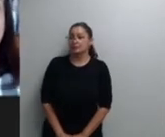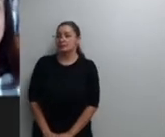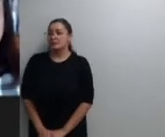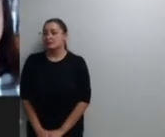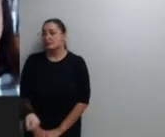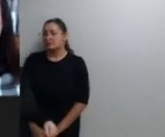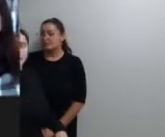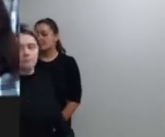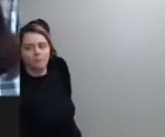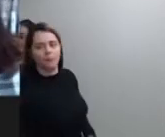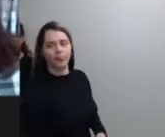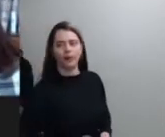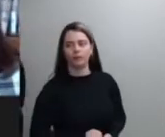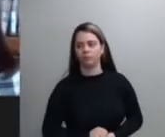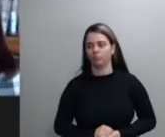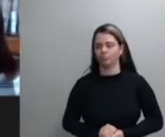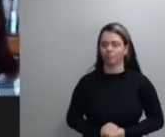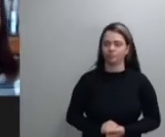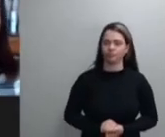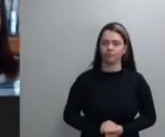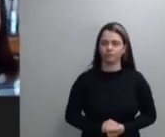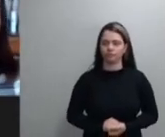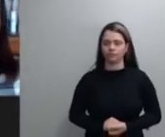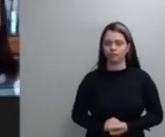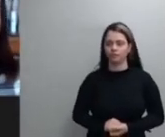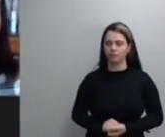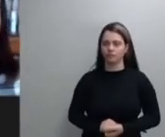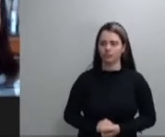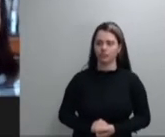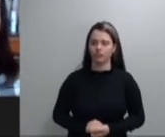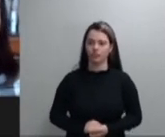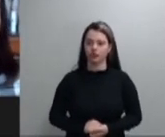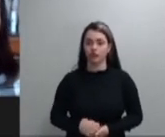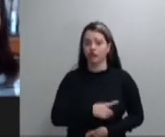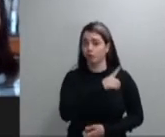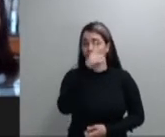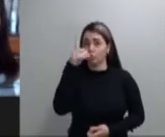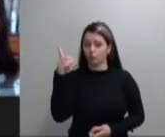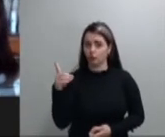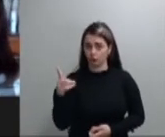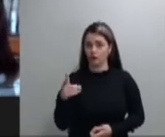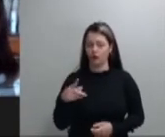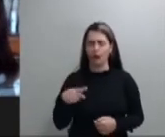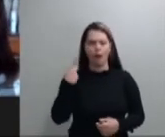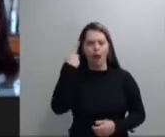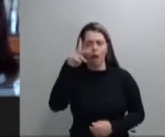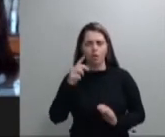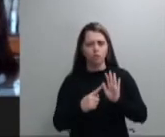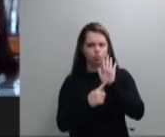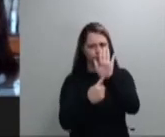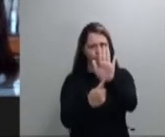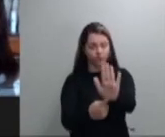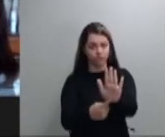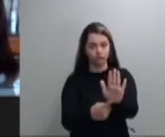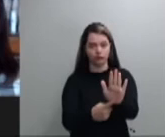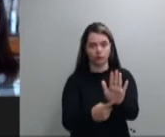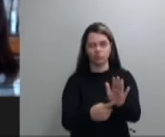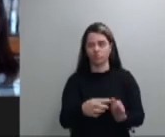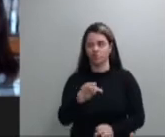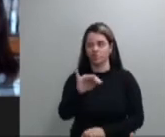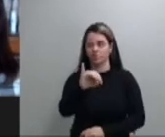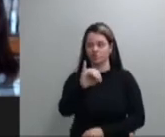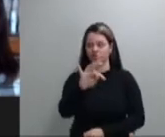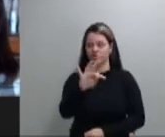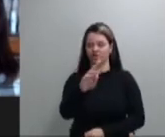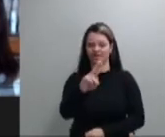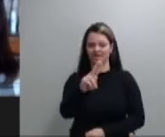a data limite para apresentação dos títulos e a limitação quantitativa deles foi definida liminar